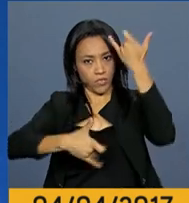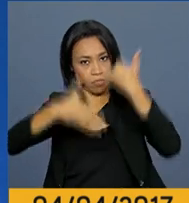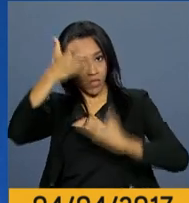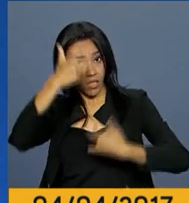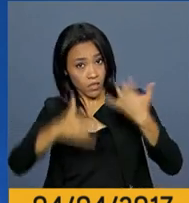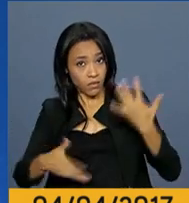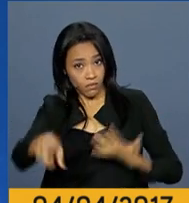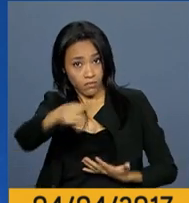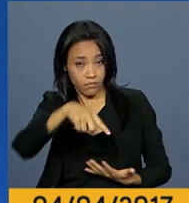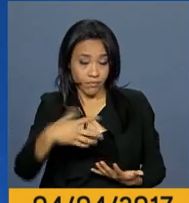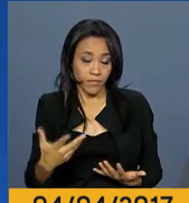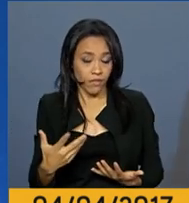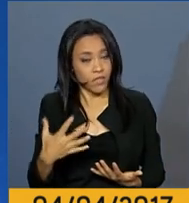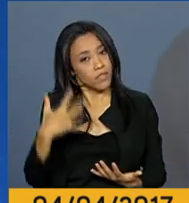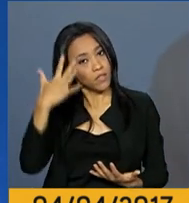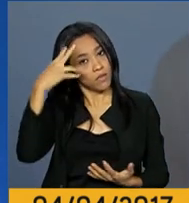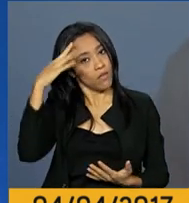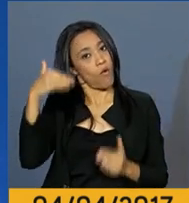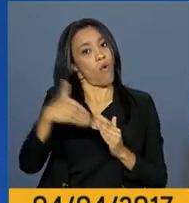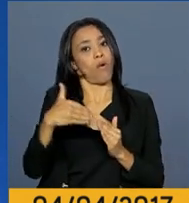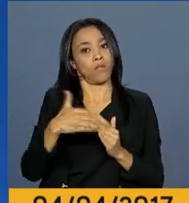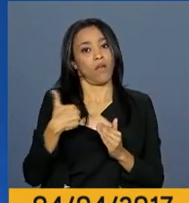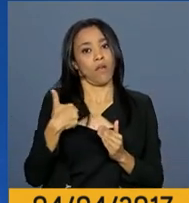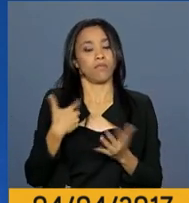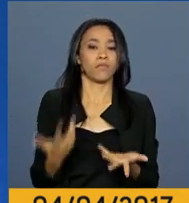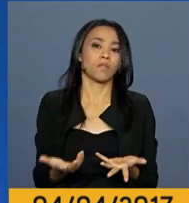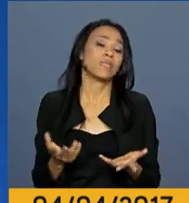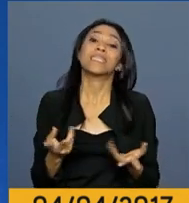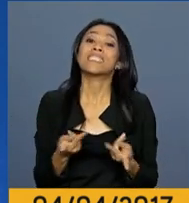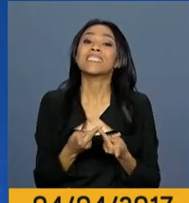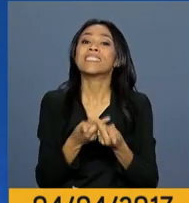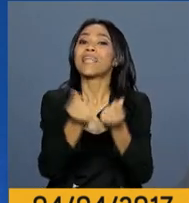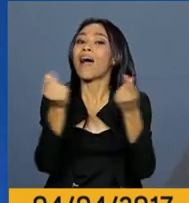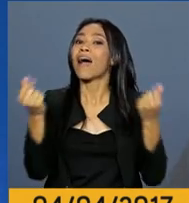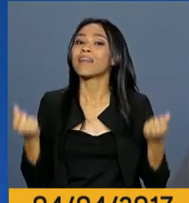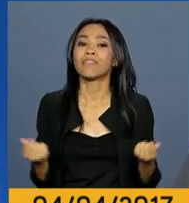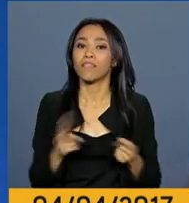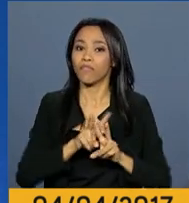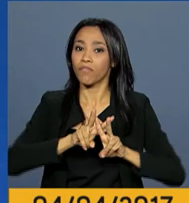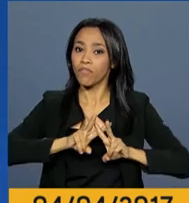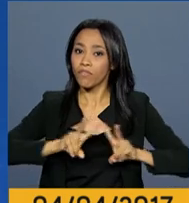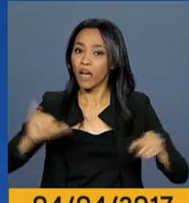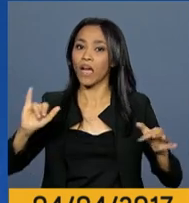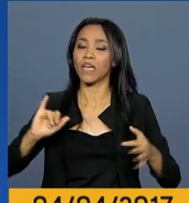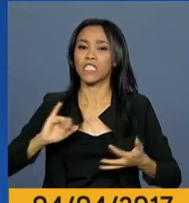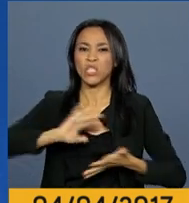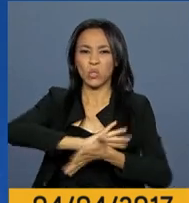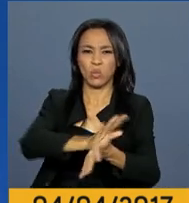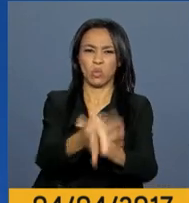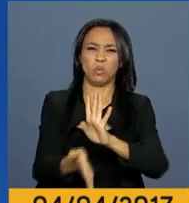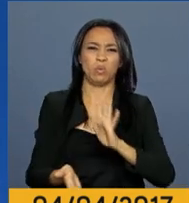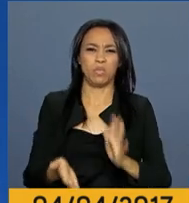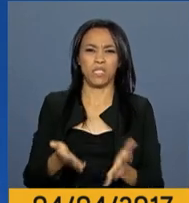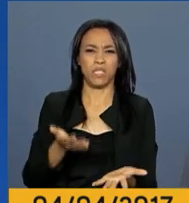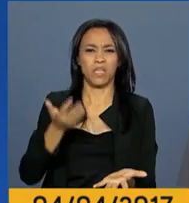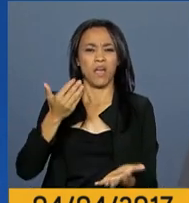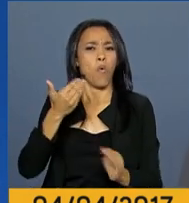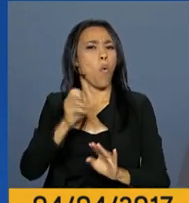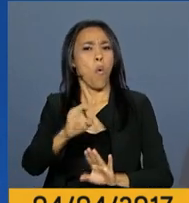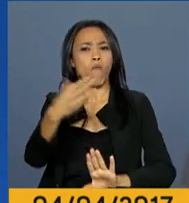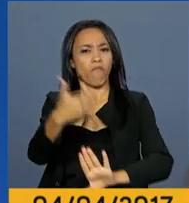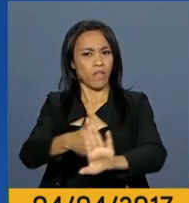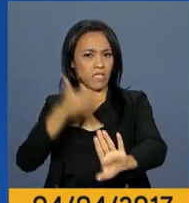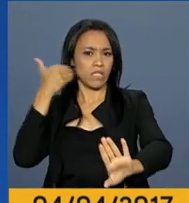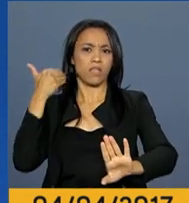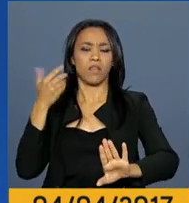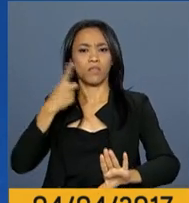que se convencerem, né? Mas eu quero dizer que nada nos destruirá na nossa agenda de transformação. Nada nos afastará